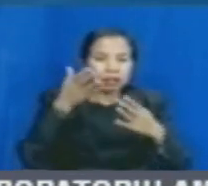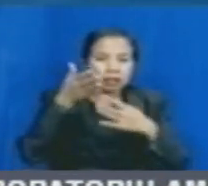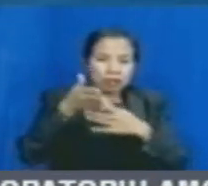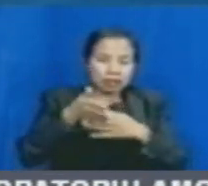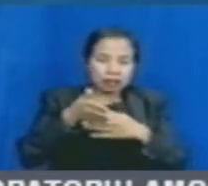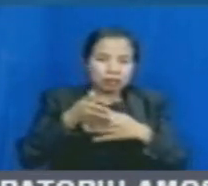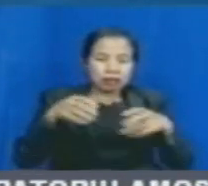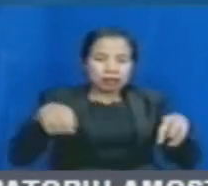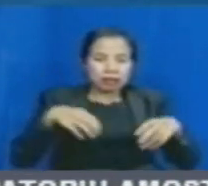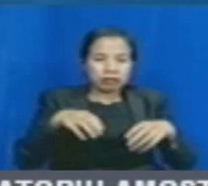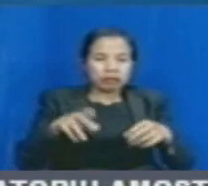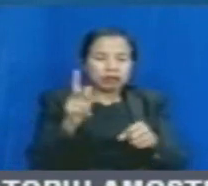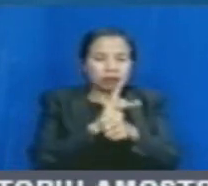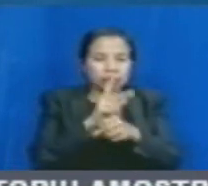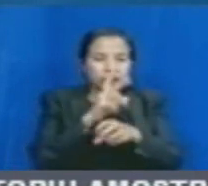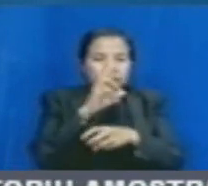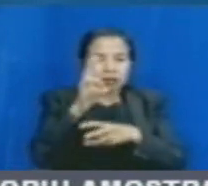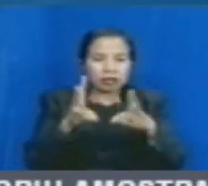sistema comércio global.